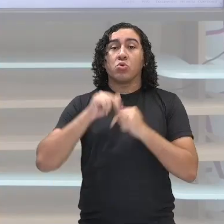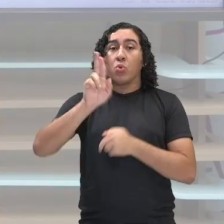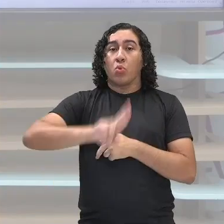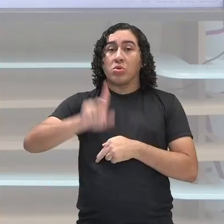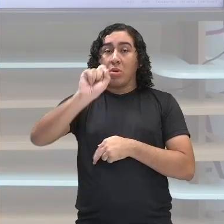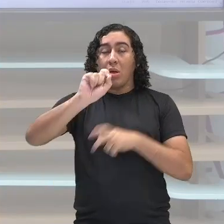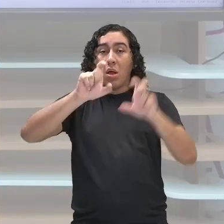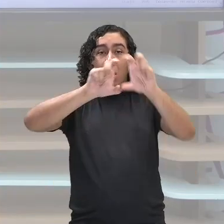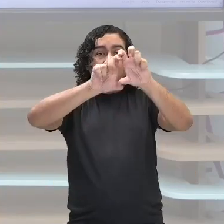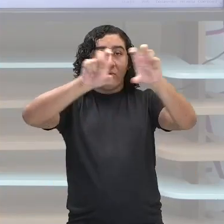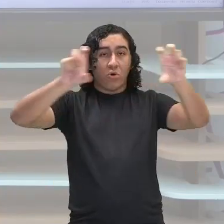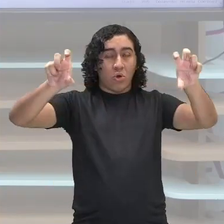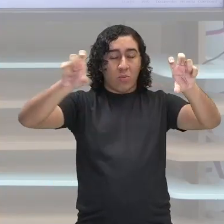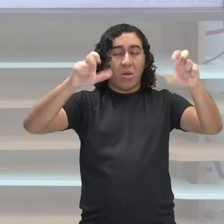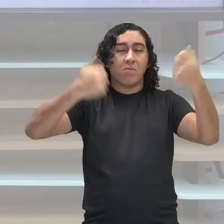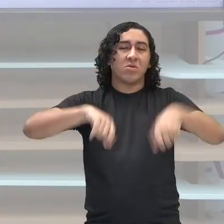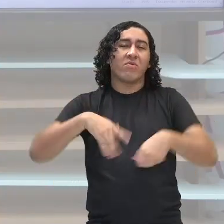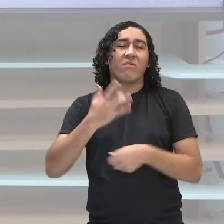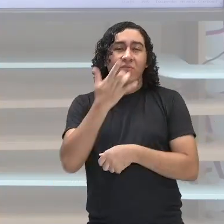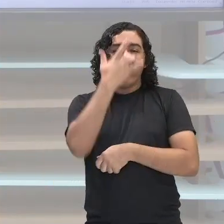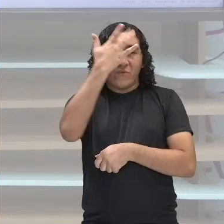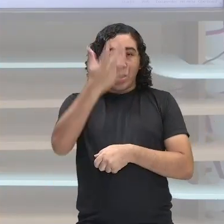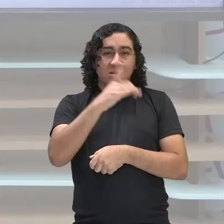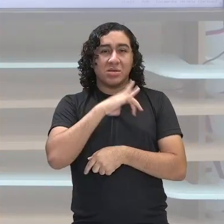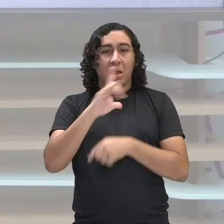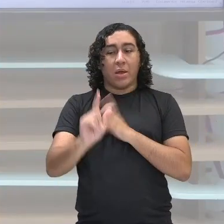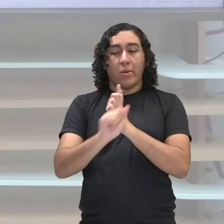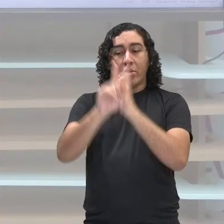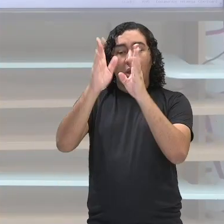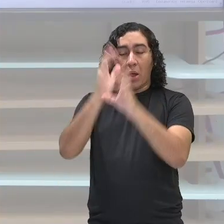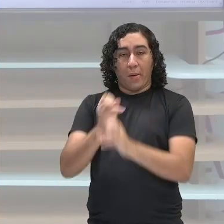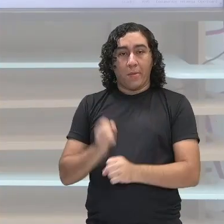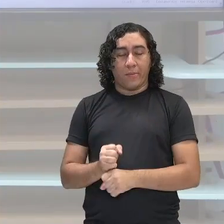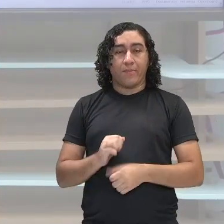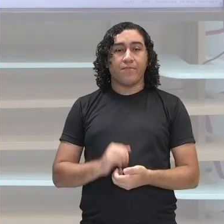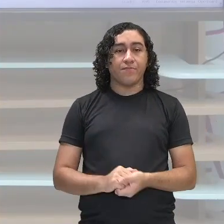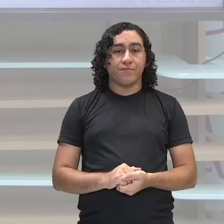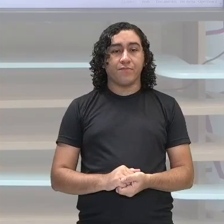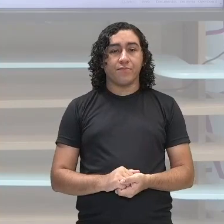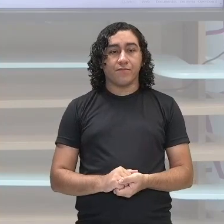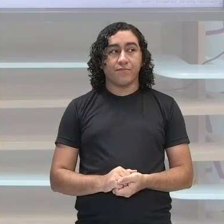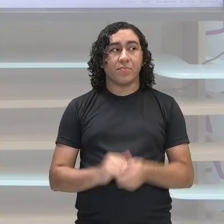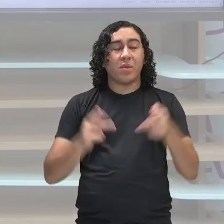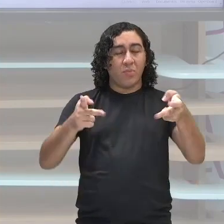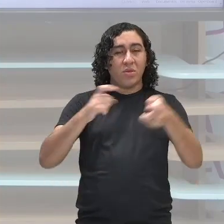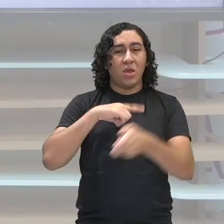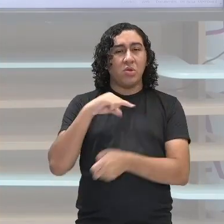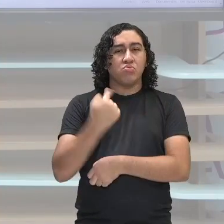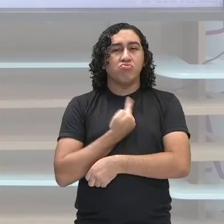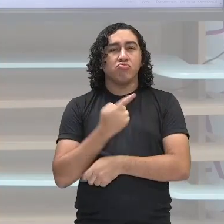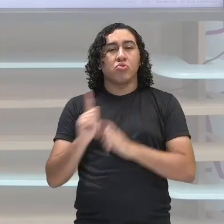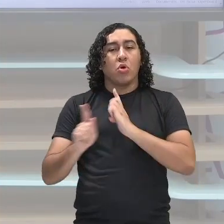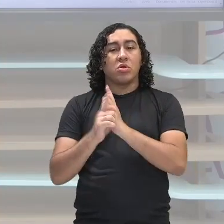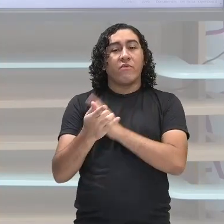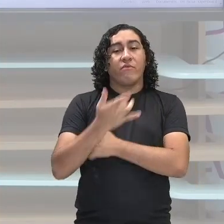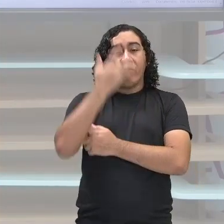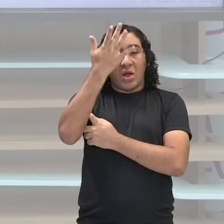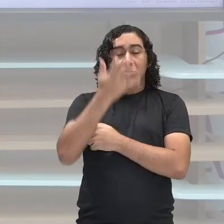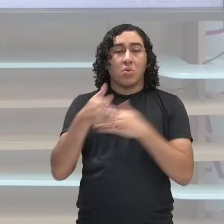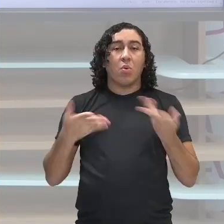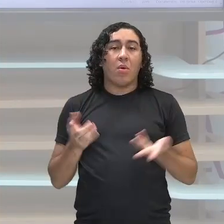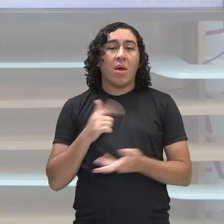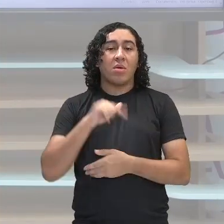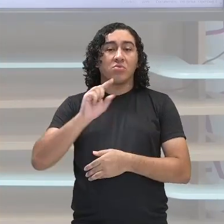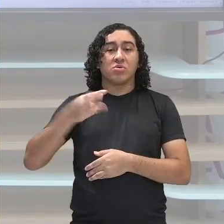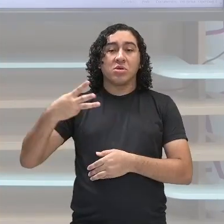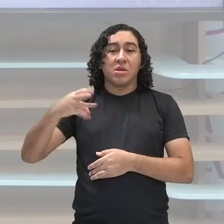termo geral, que é para facilitar esse cálculo. Vocês vão ver que a gente vai encontrar com bastante facilidade quem é o 30º